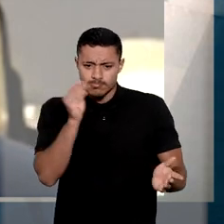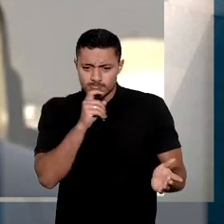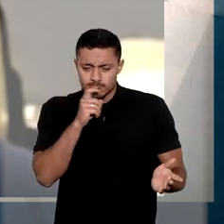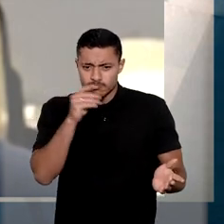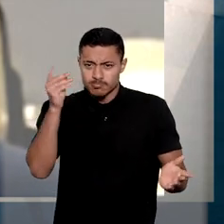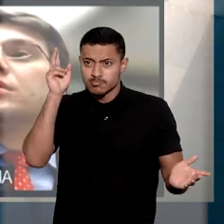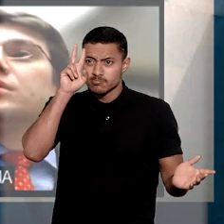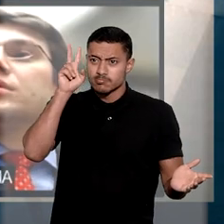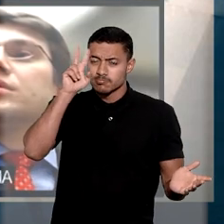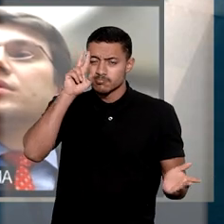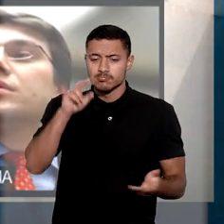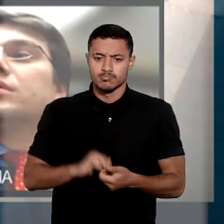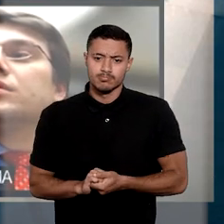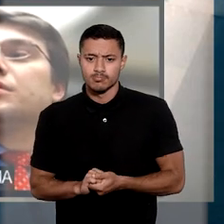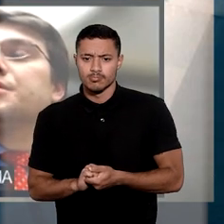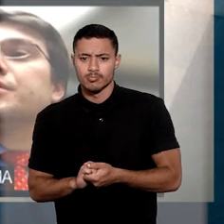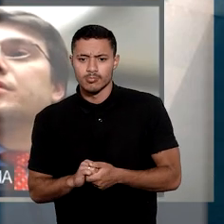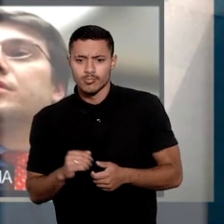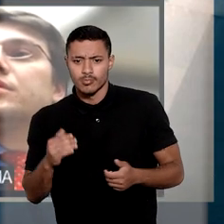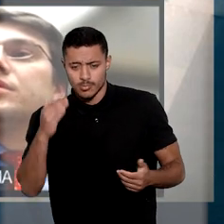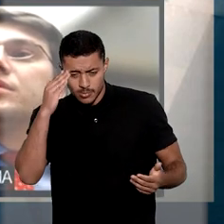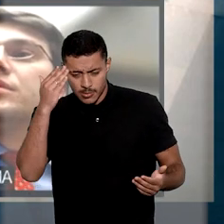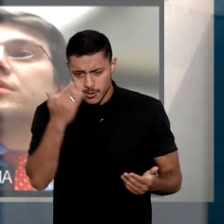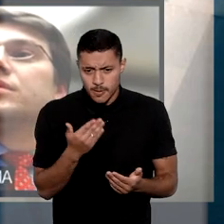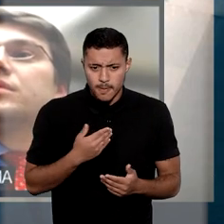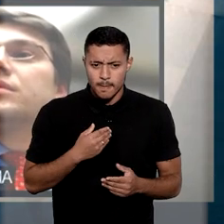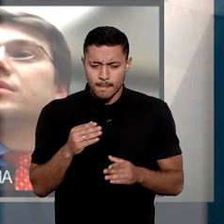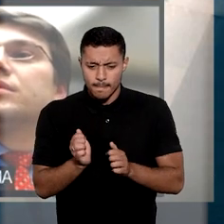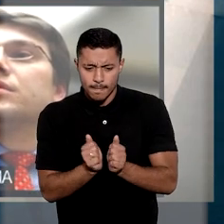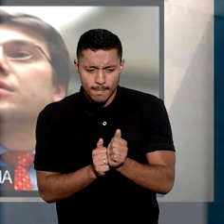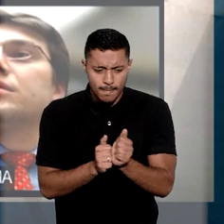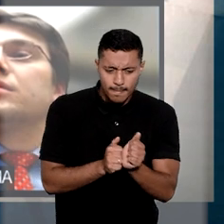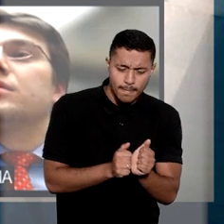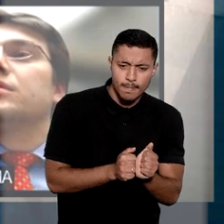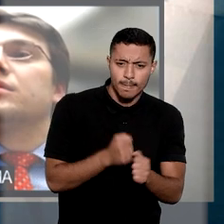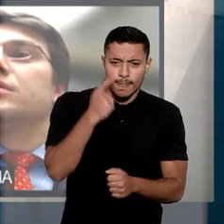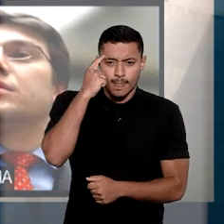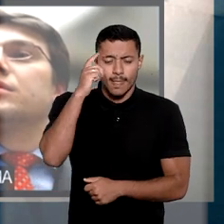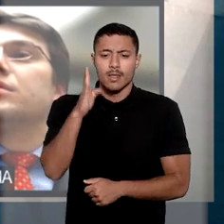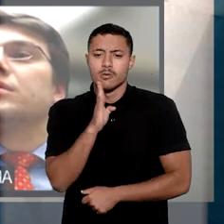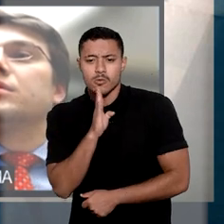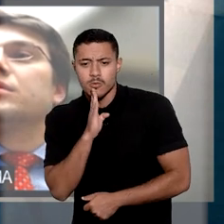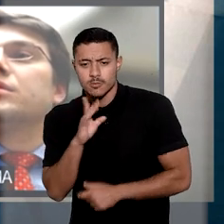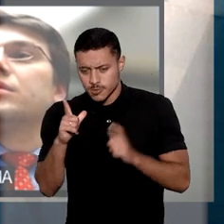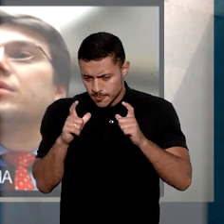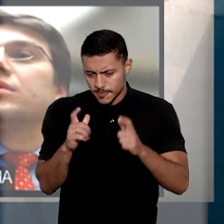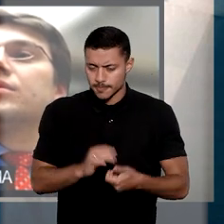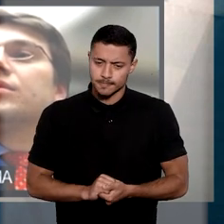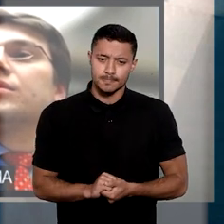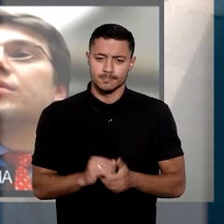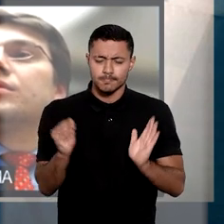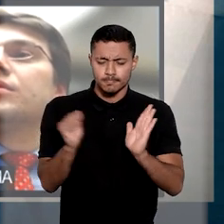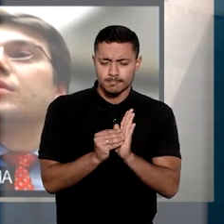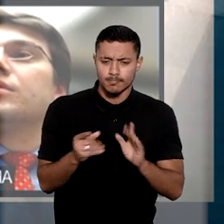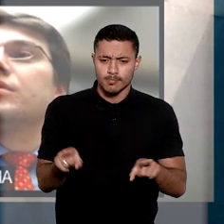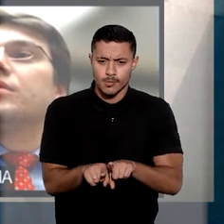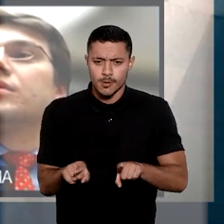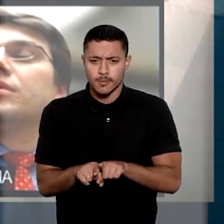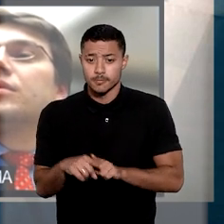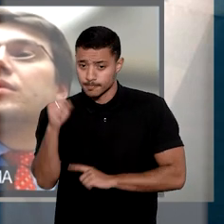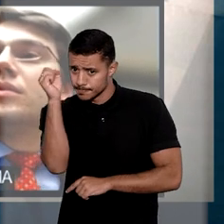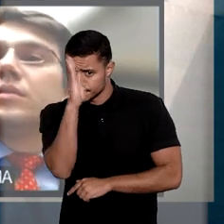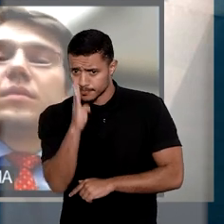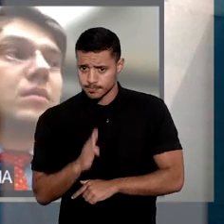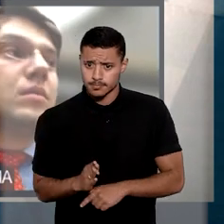parte da vítima e há a possibilidade de indução pelas falhas no procedimento de reconhecimento. Ele pontuou também que no